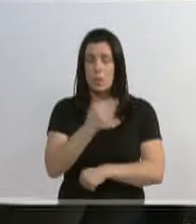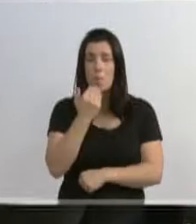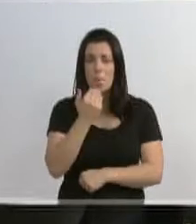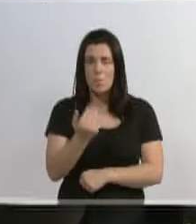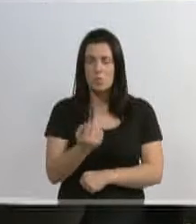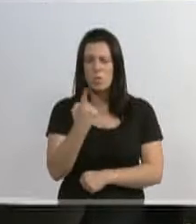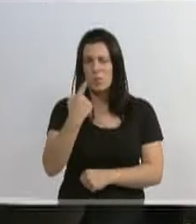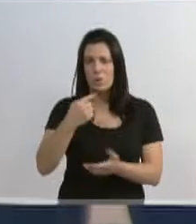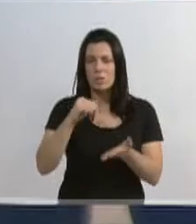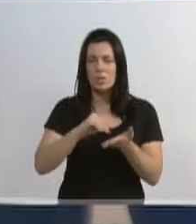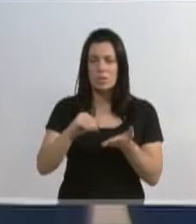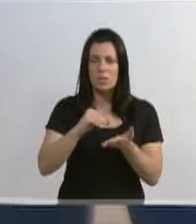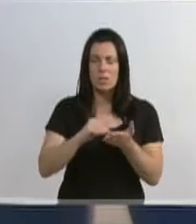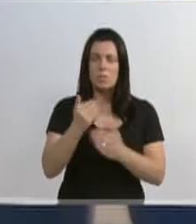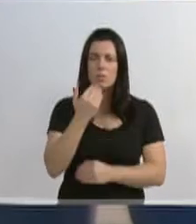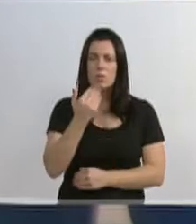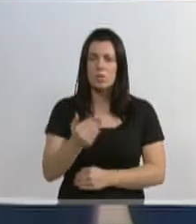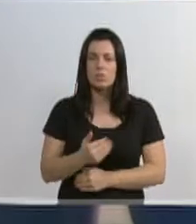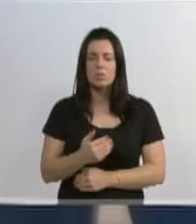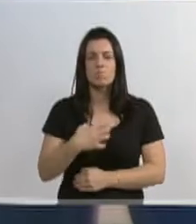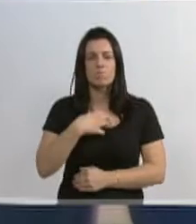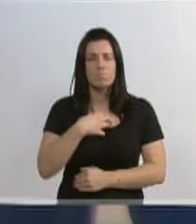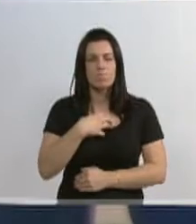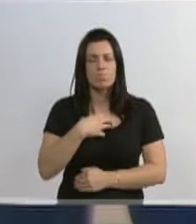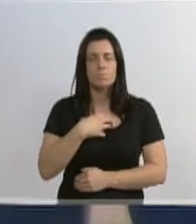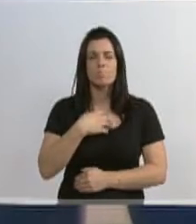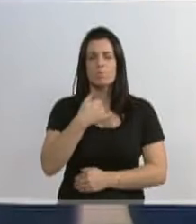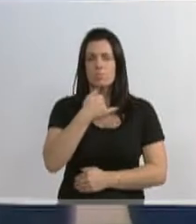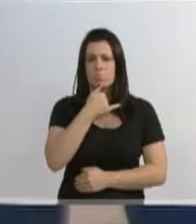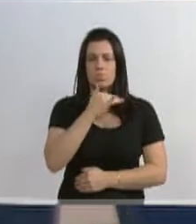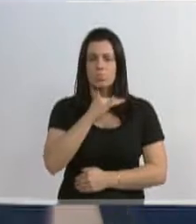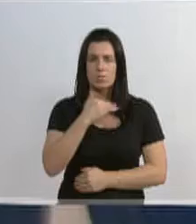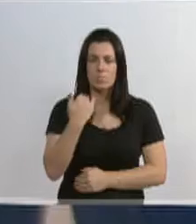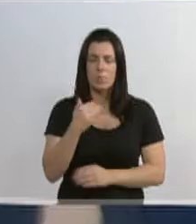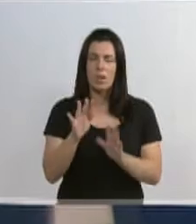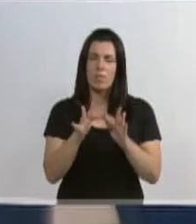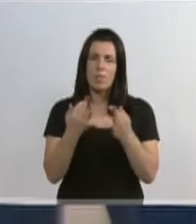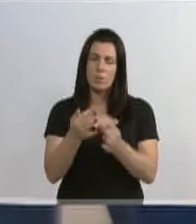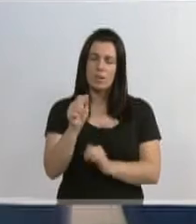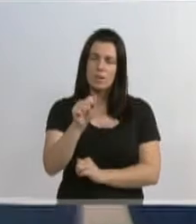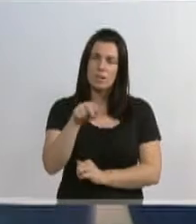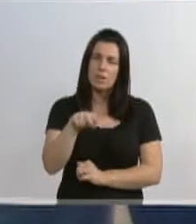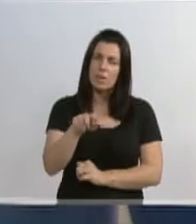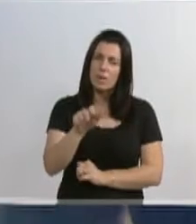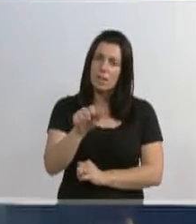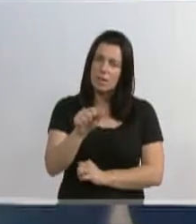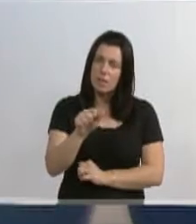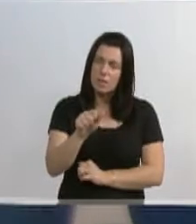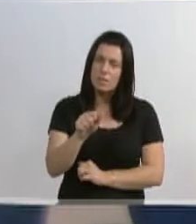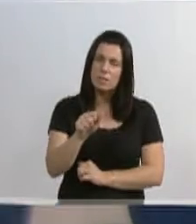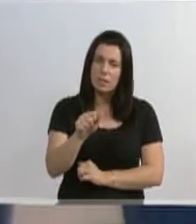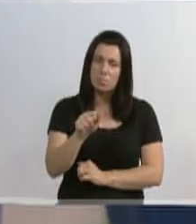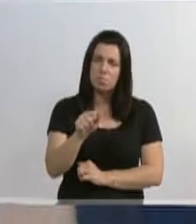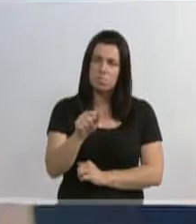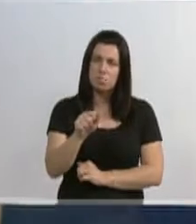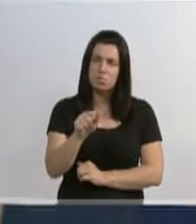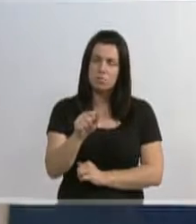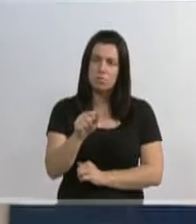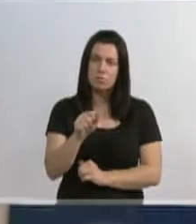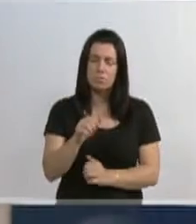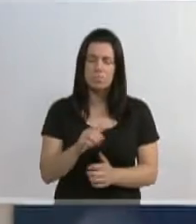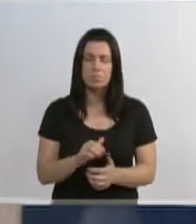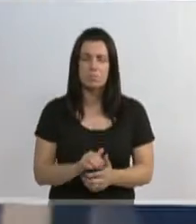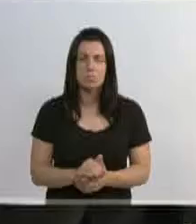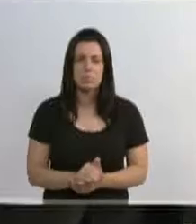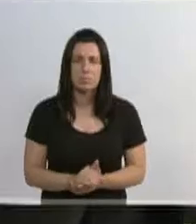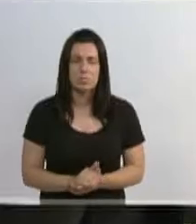primeiro secretário. Votos de pesar à família da senhora Ana Zeferino pelo seu recente falecimento. 1 minuto